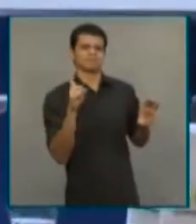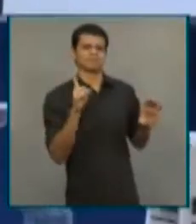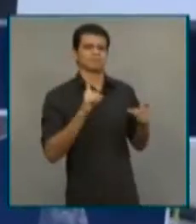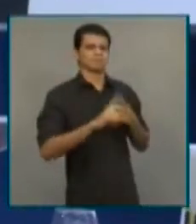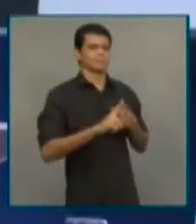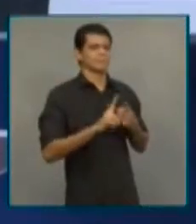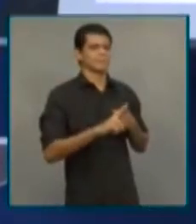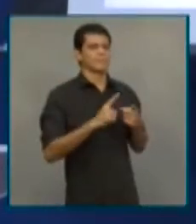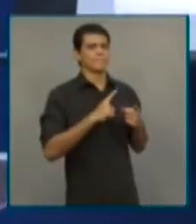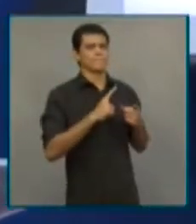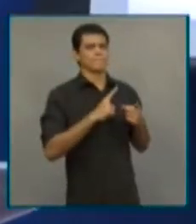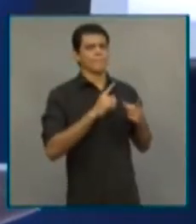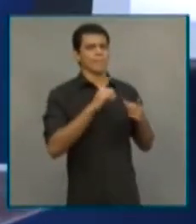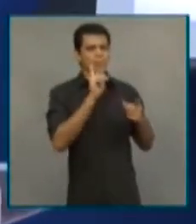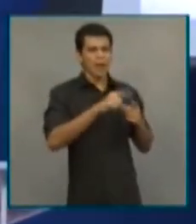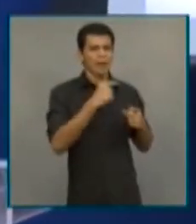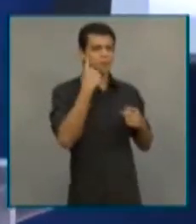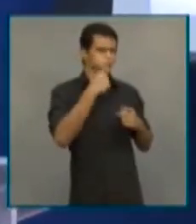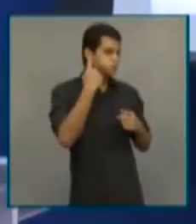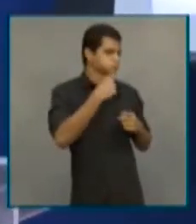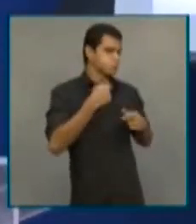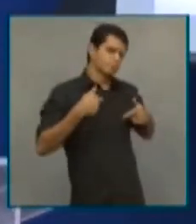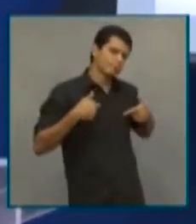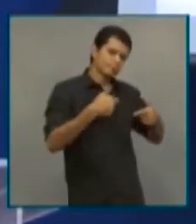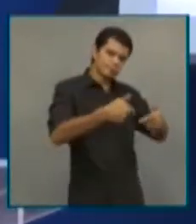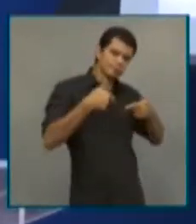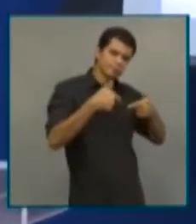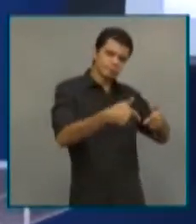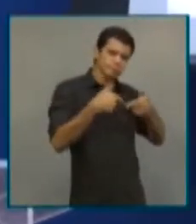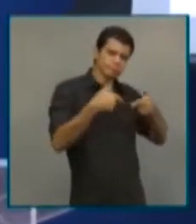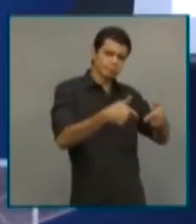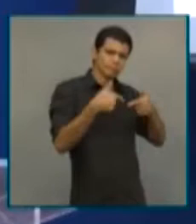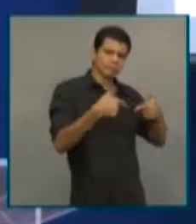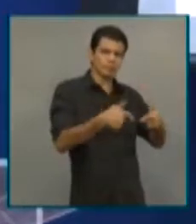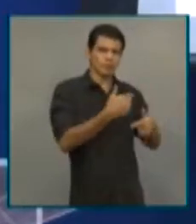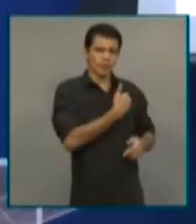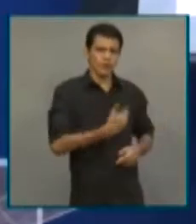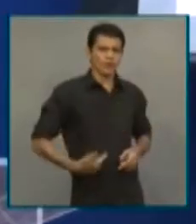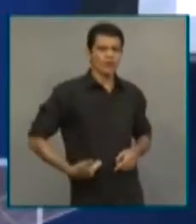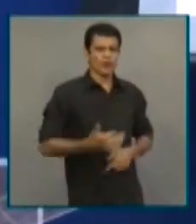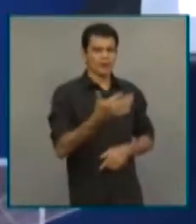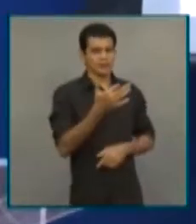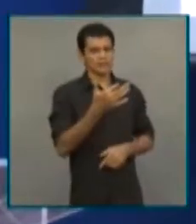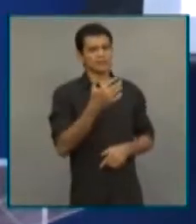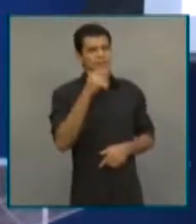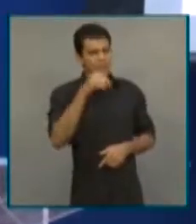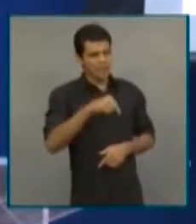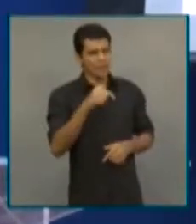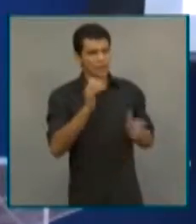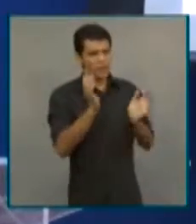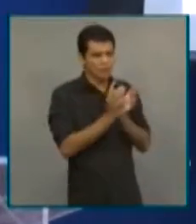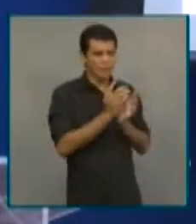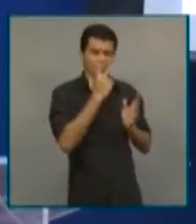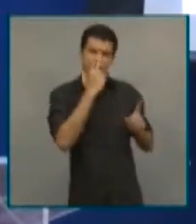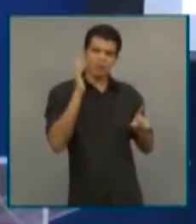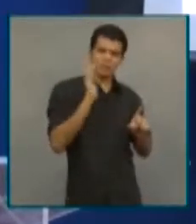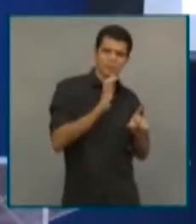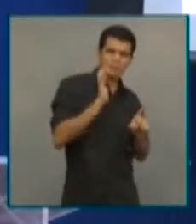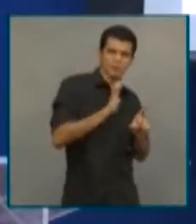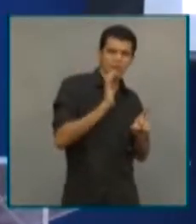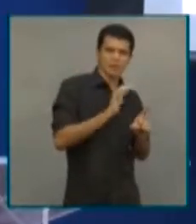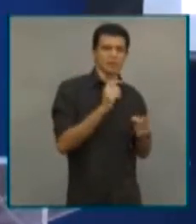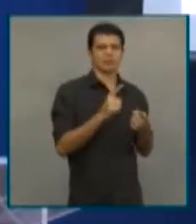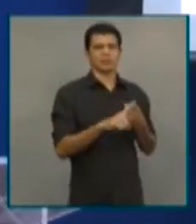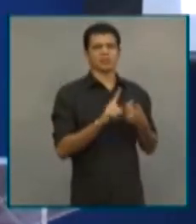advogadas militantes. Porque na chapa 10, governo do Estado nem prefeitura irá mandar na OAB.